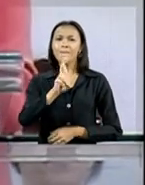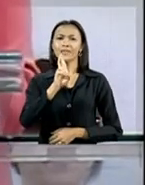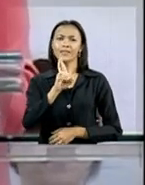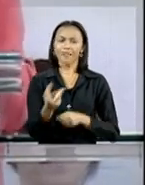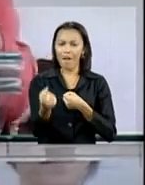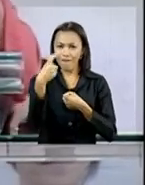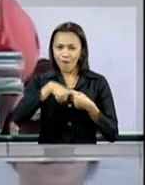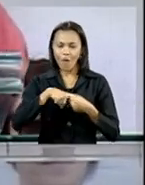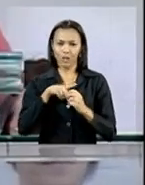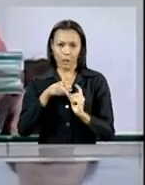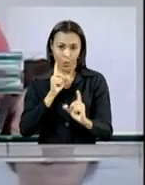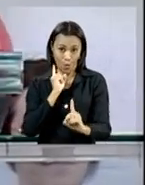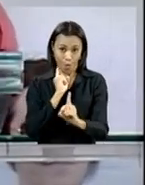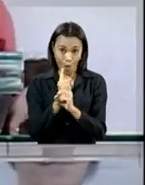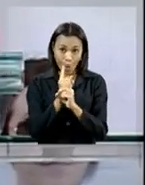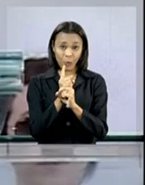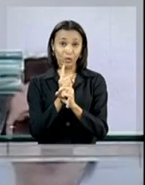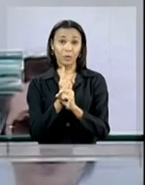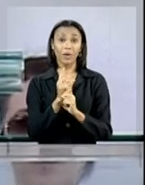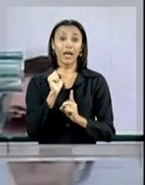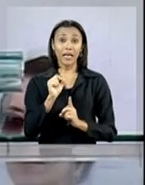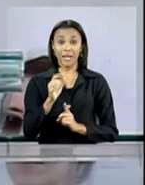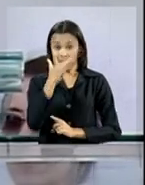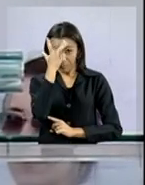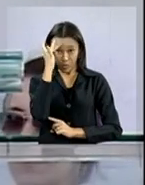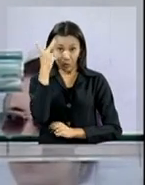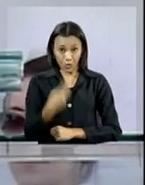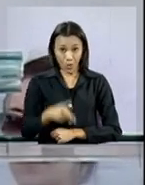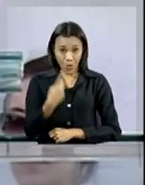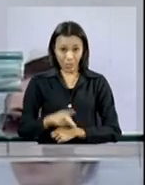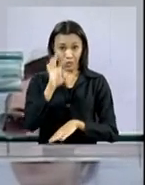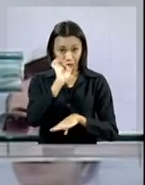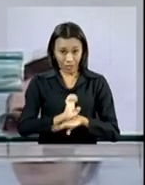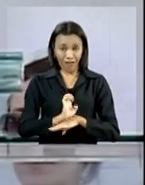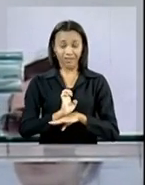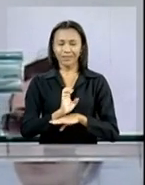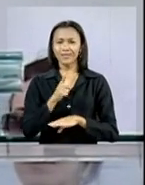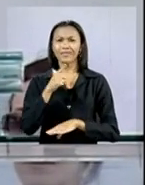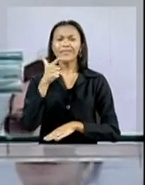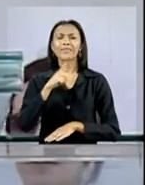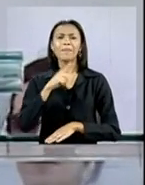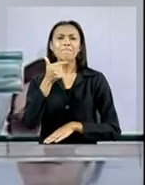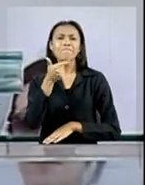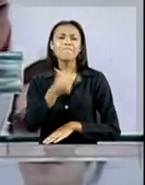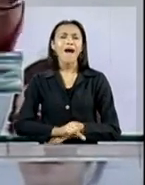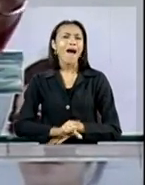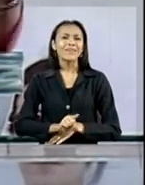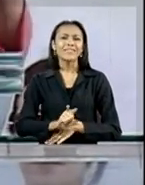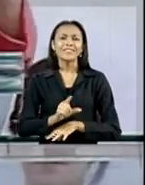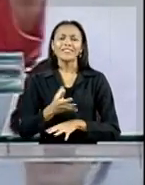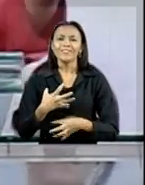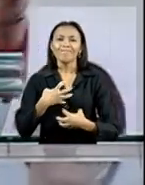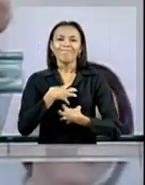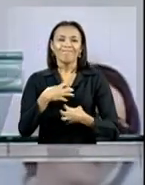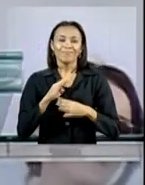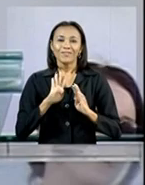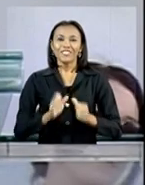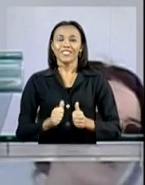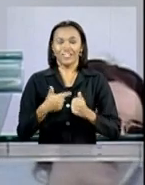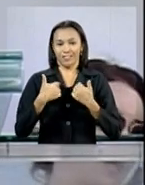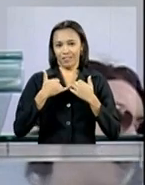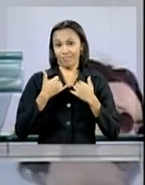encontro aquilo que os mineiros têm de mais caloroso que é essa capacidade de